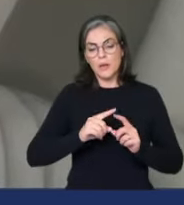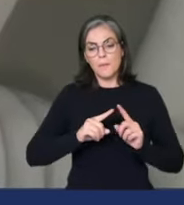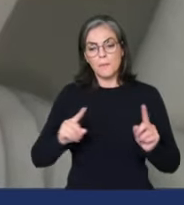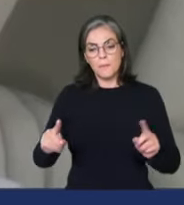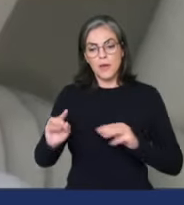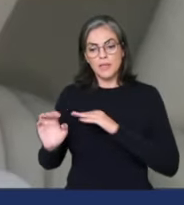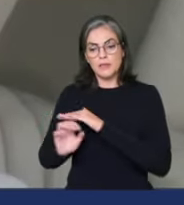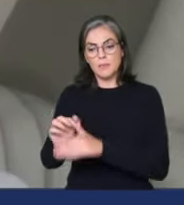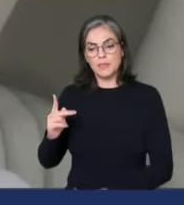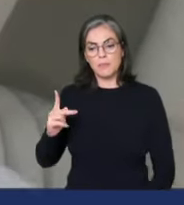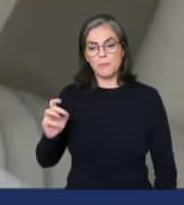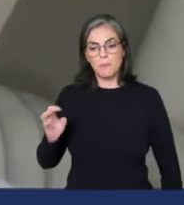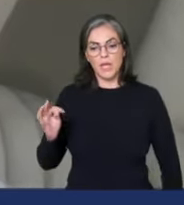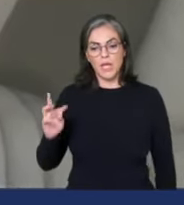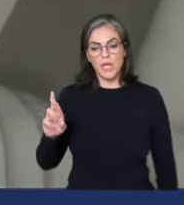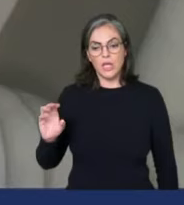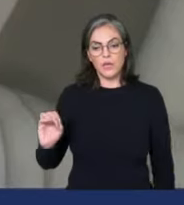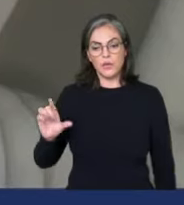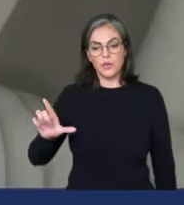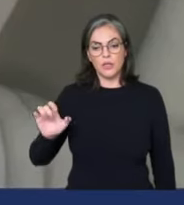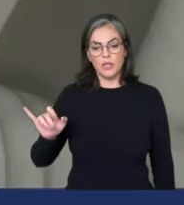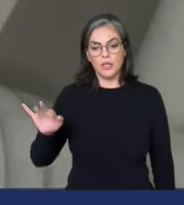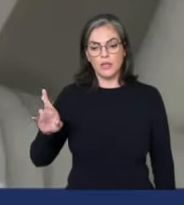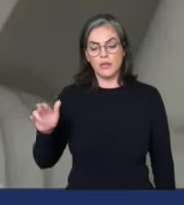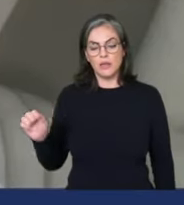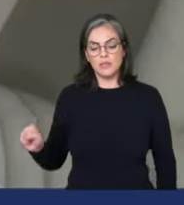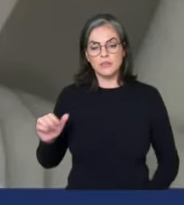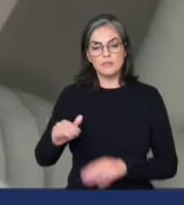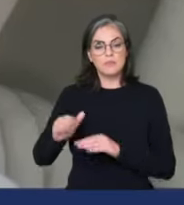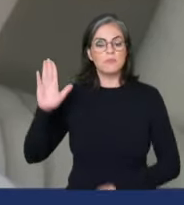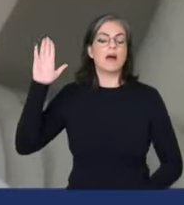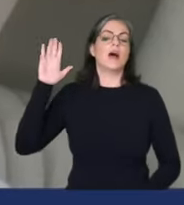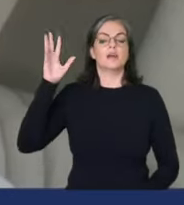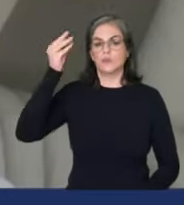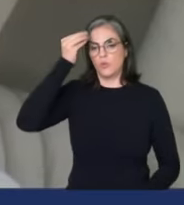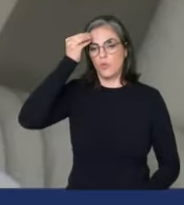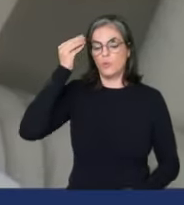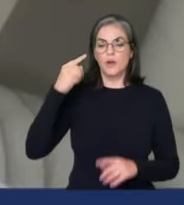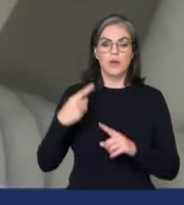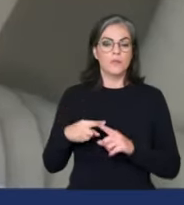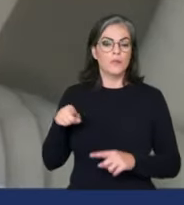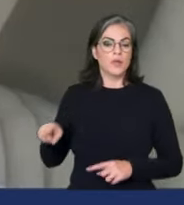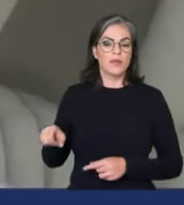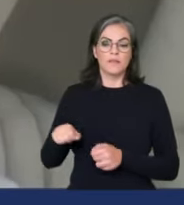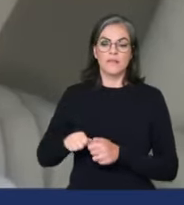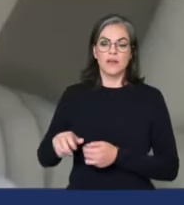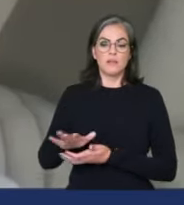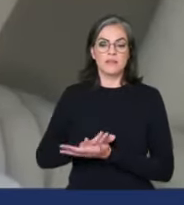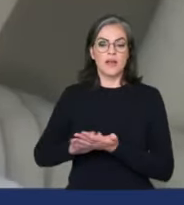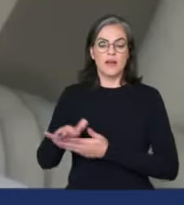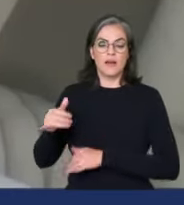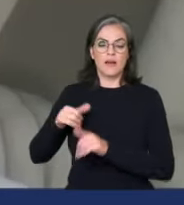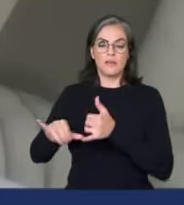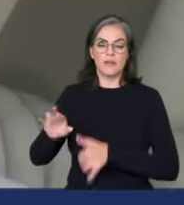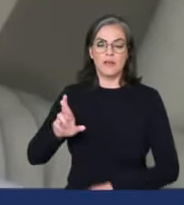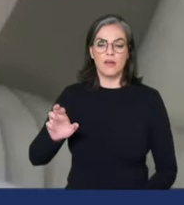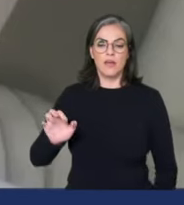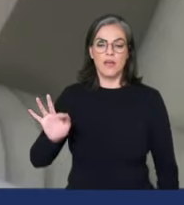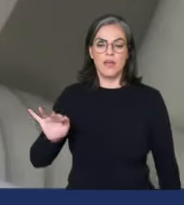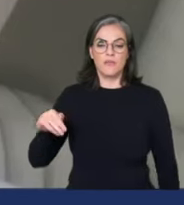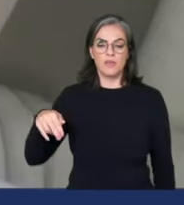petroleiras são muito mais culpadas, porque elas nem refinam, não investem